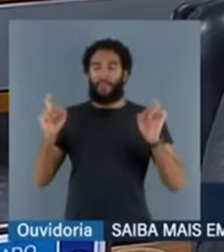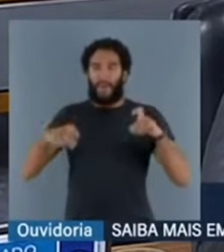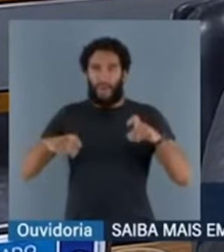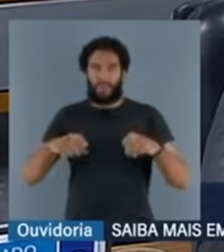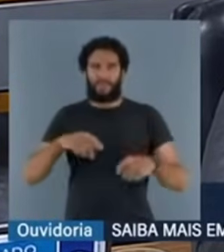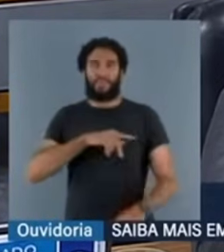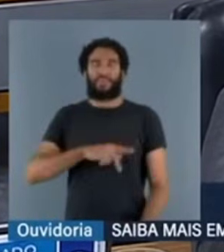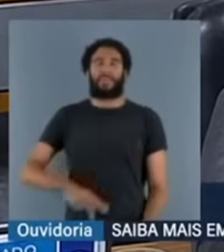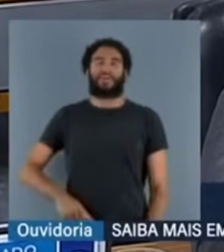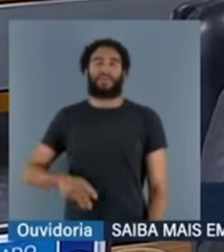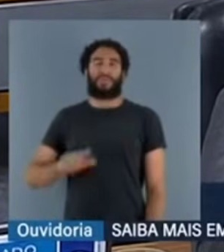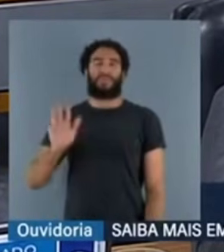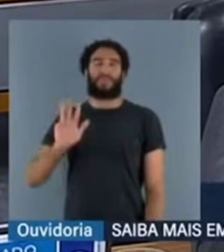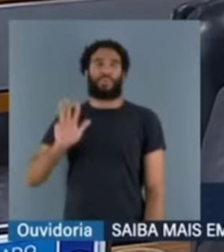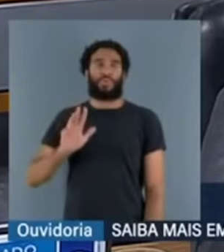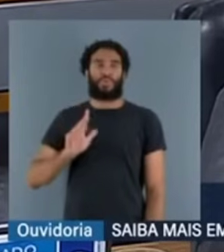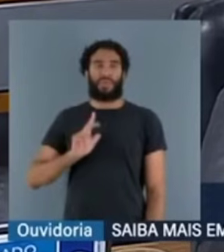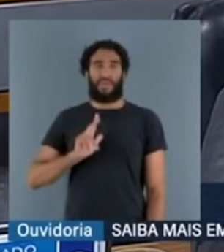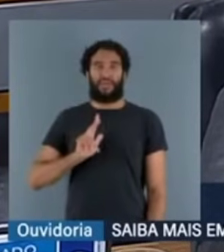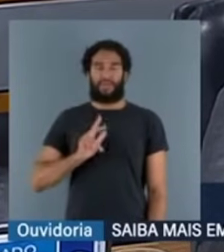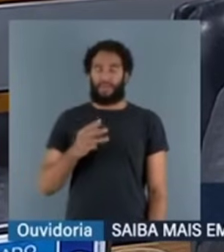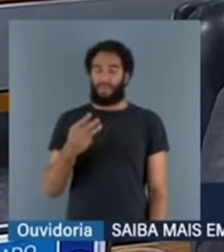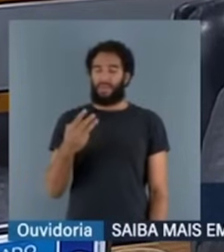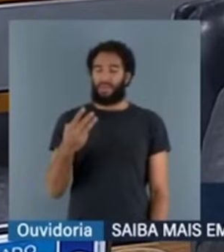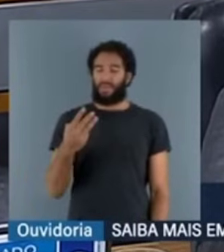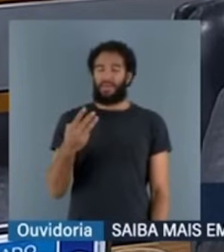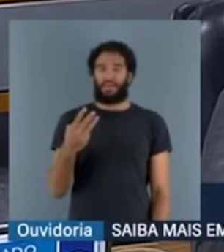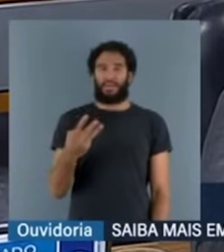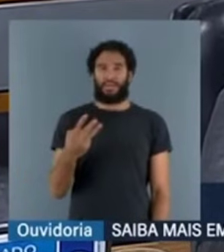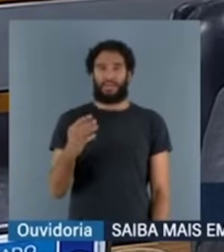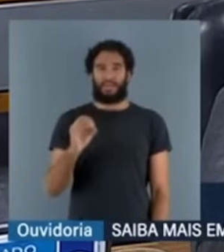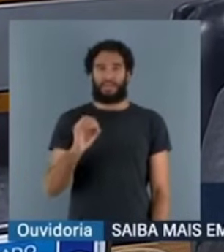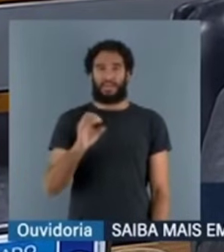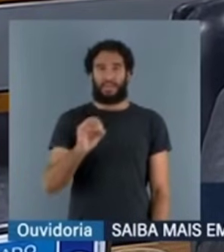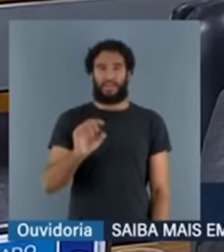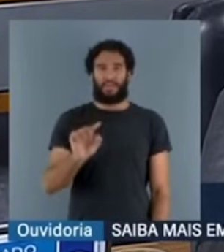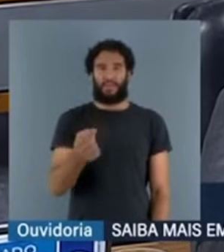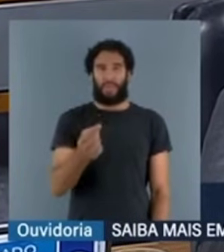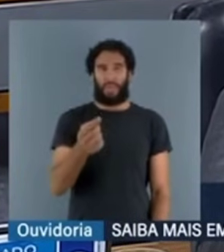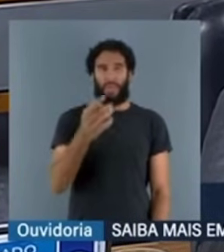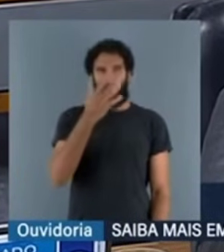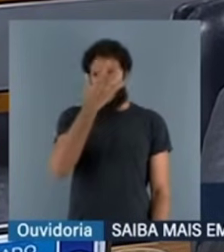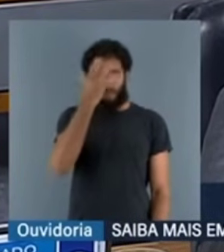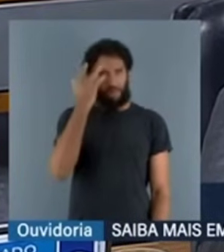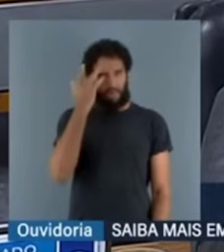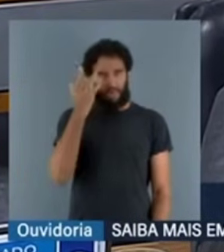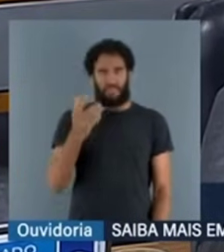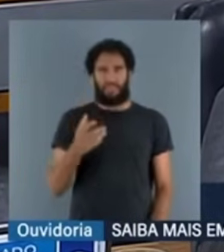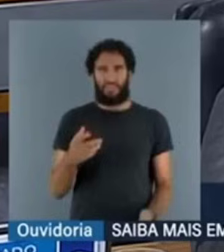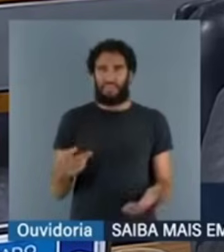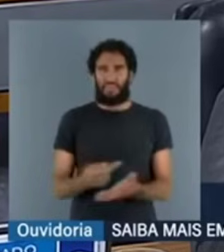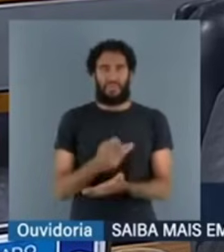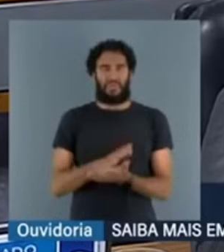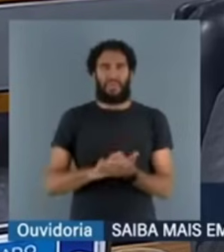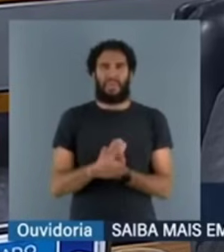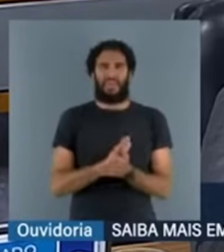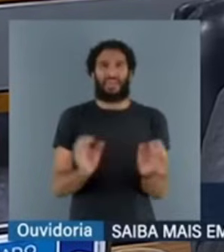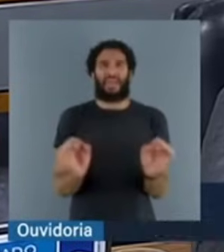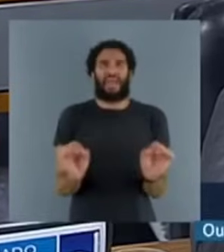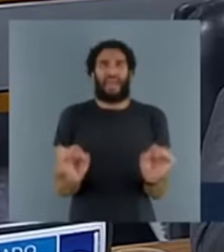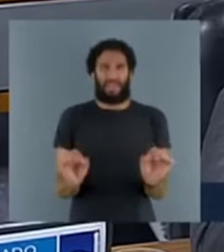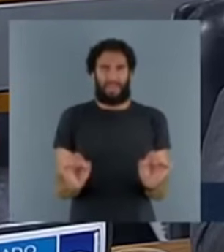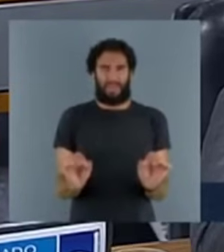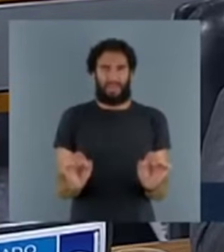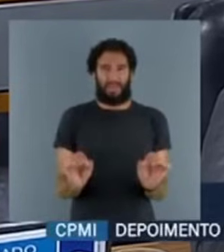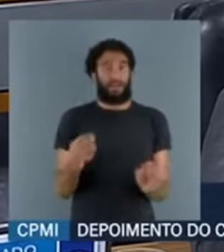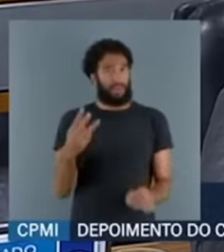foram 300 mil pessoas anunciadas aqui, não teve nenhum incidente, zero de incidente,